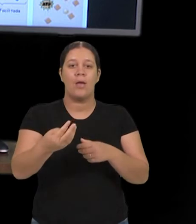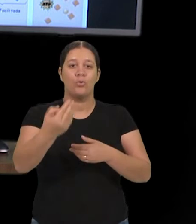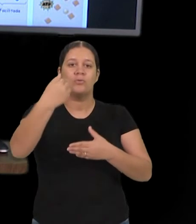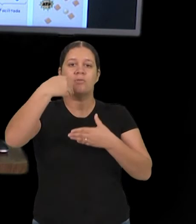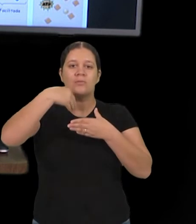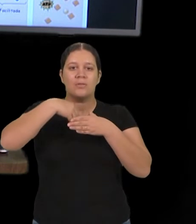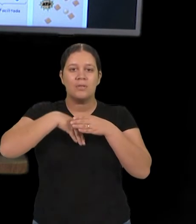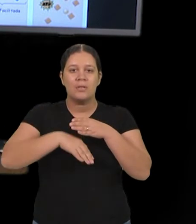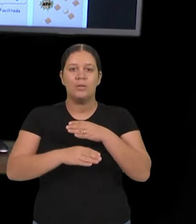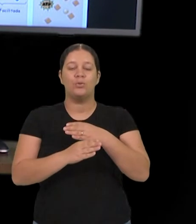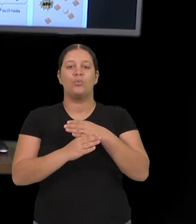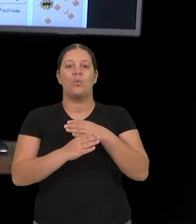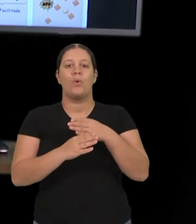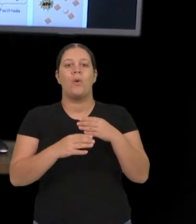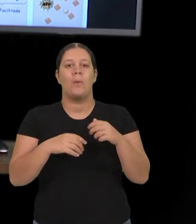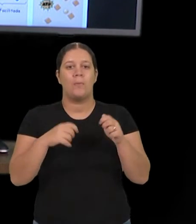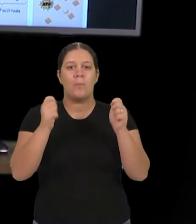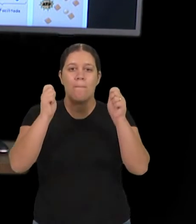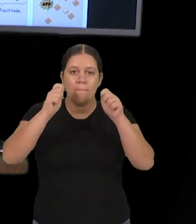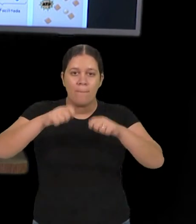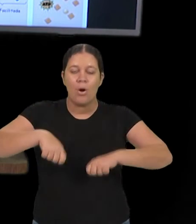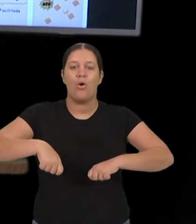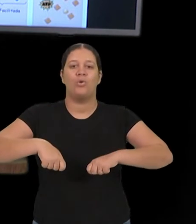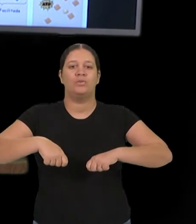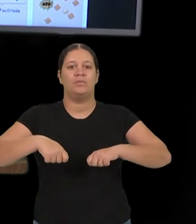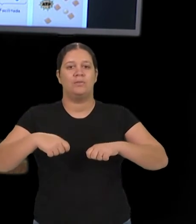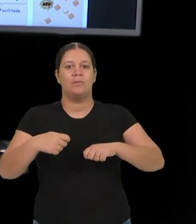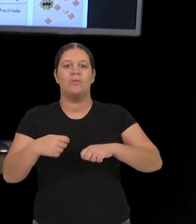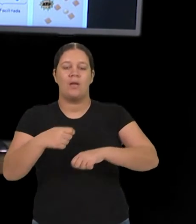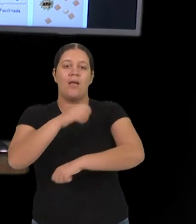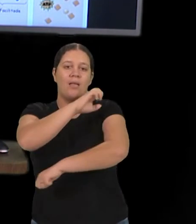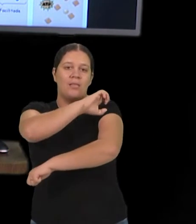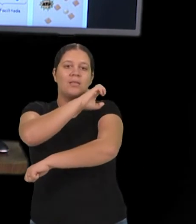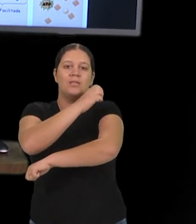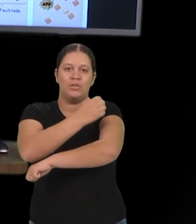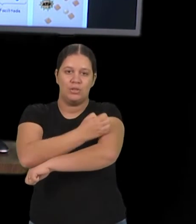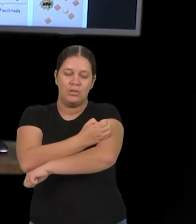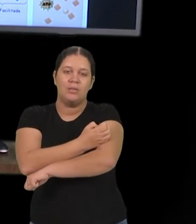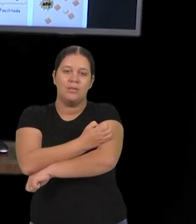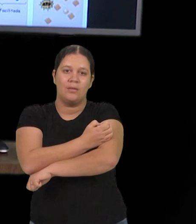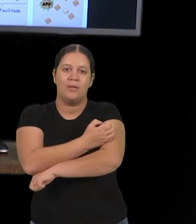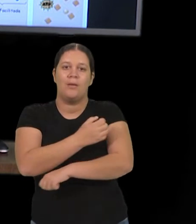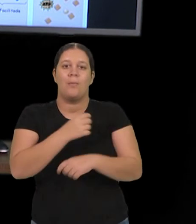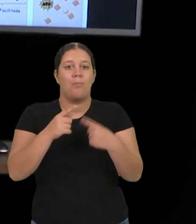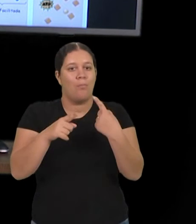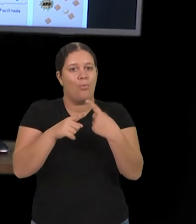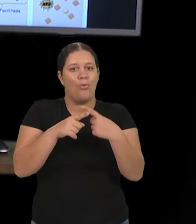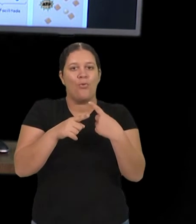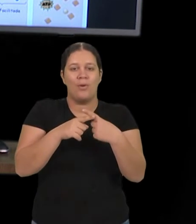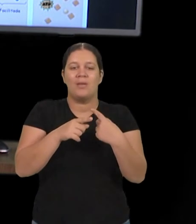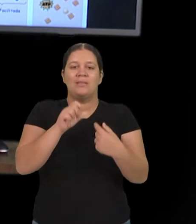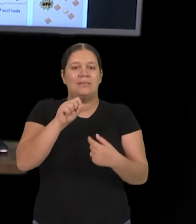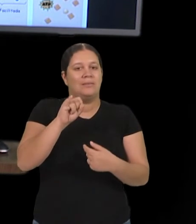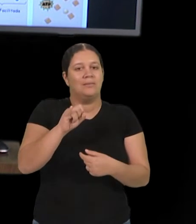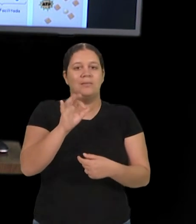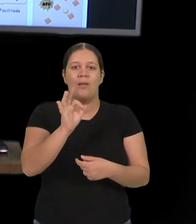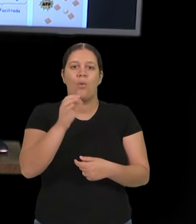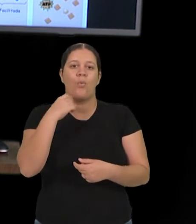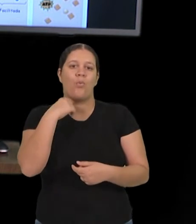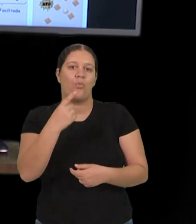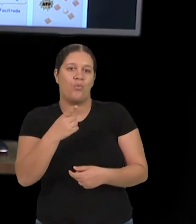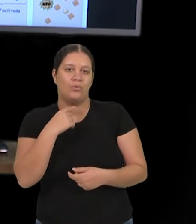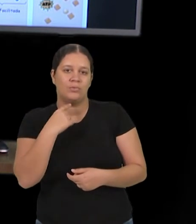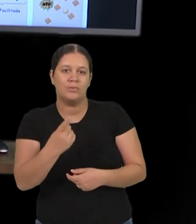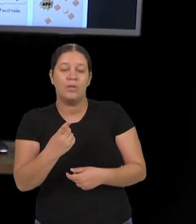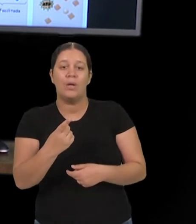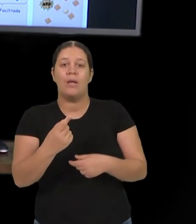desse transporte. Senão, ele volta a funcionar como ativo, ou como passivo, desculpa, ou ele nem funciona, tá